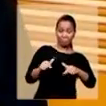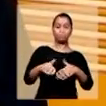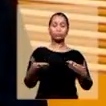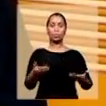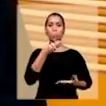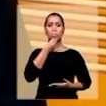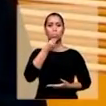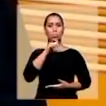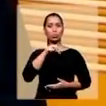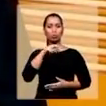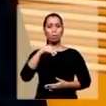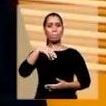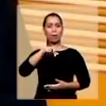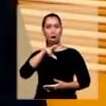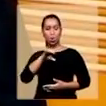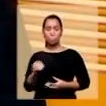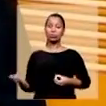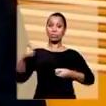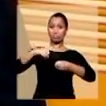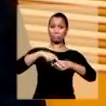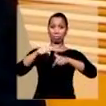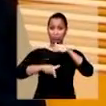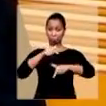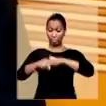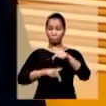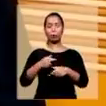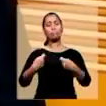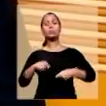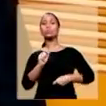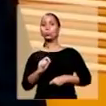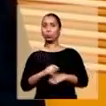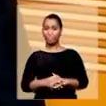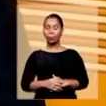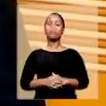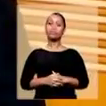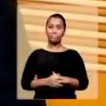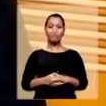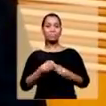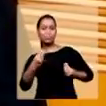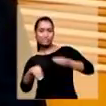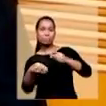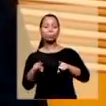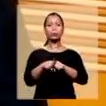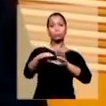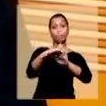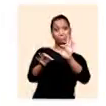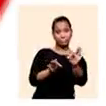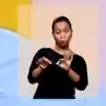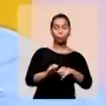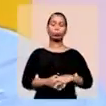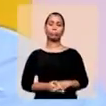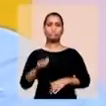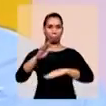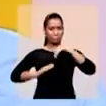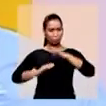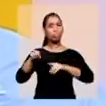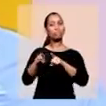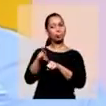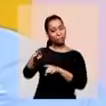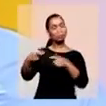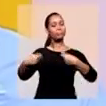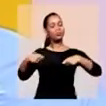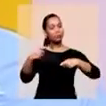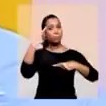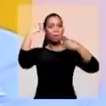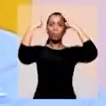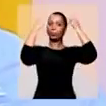o consultor Marcos Esteves, a recolocação profissional exige flexibilização e planejamento. E esse profissional também precisa